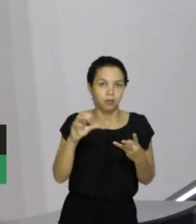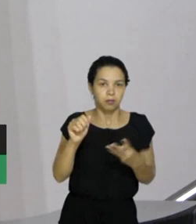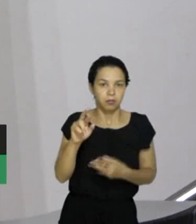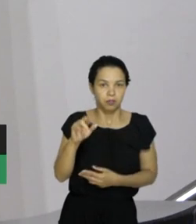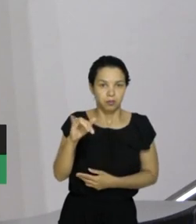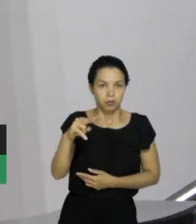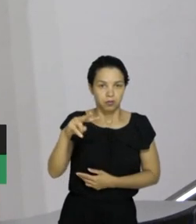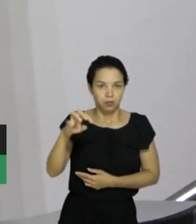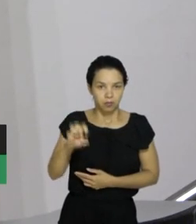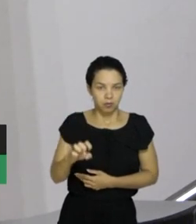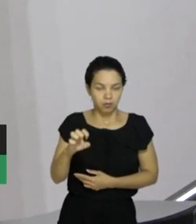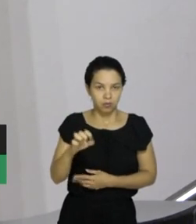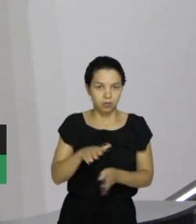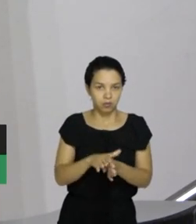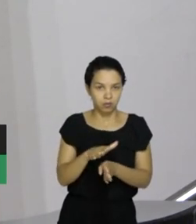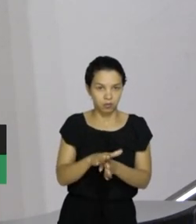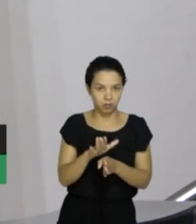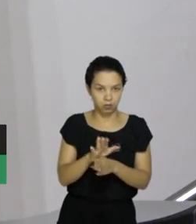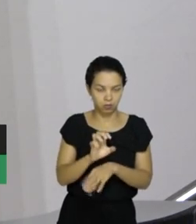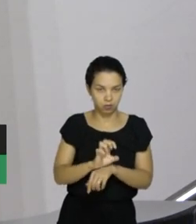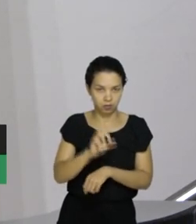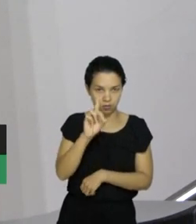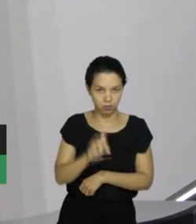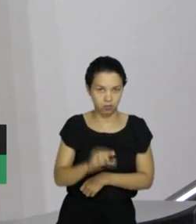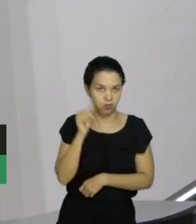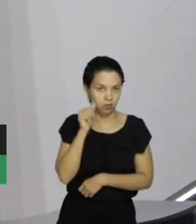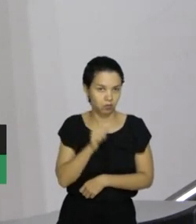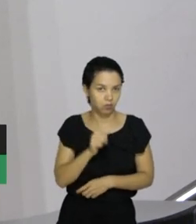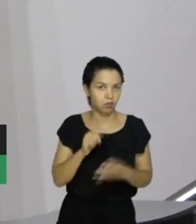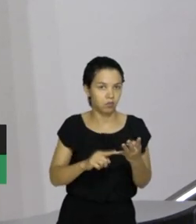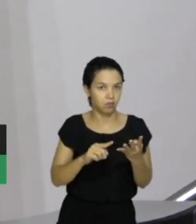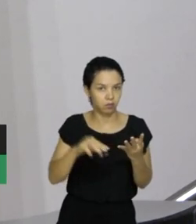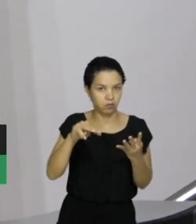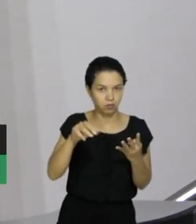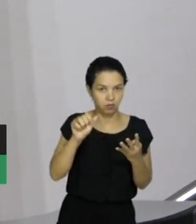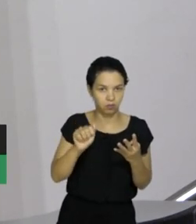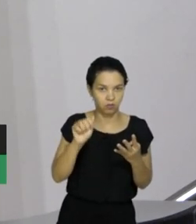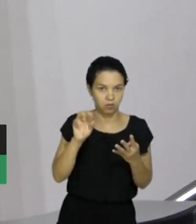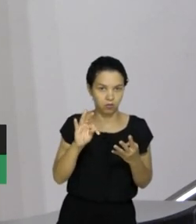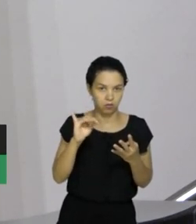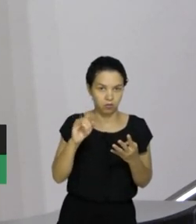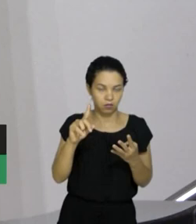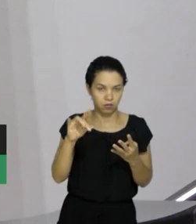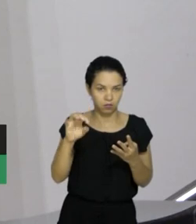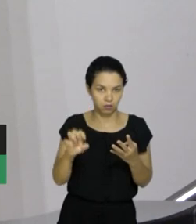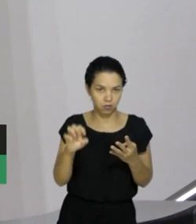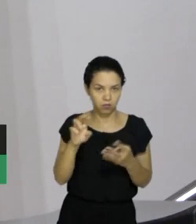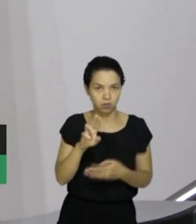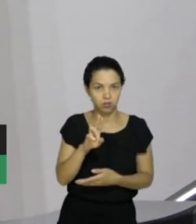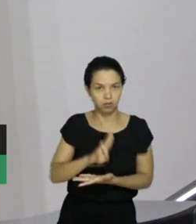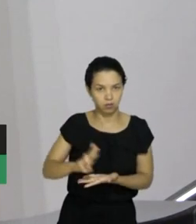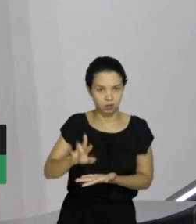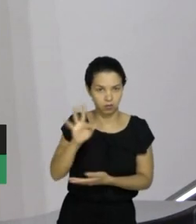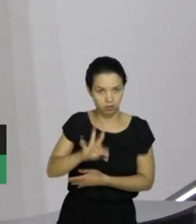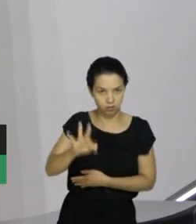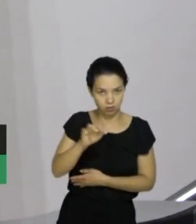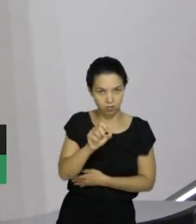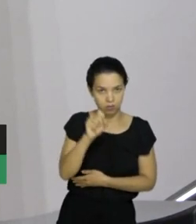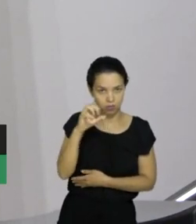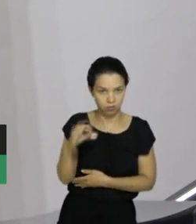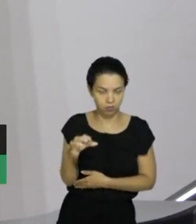de Freitas Conselho Estadual dos direitos da mulher a Matilde Castelano da Universidade Federal de Santa Catarina